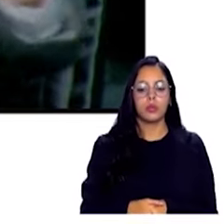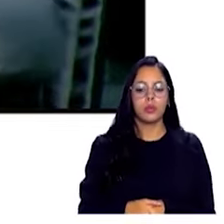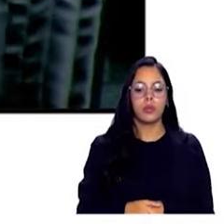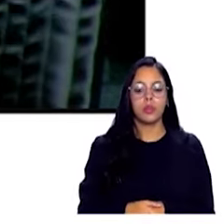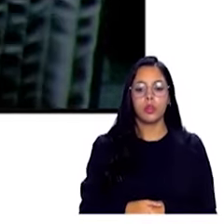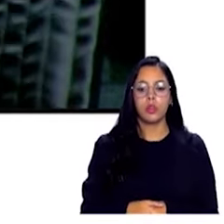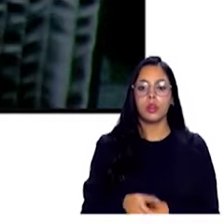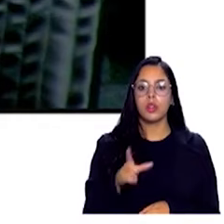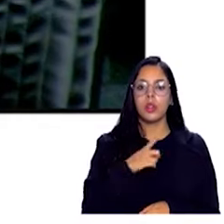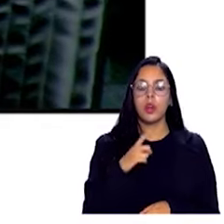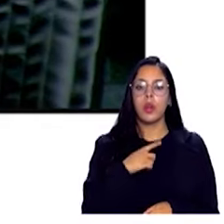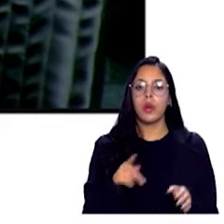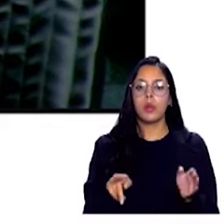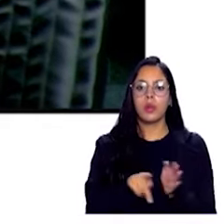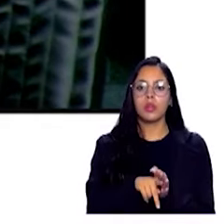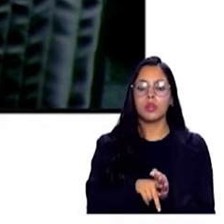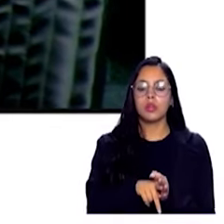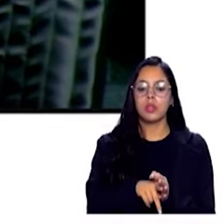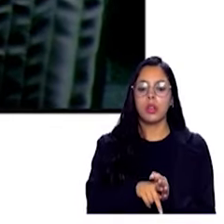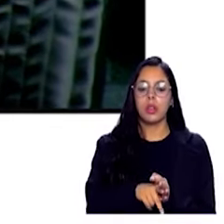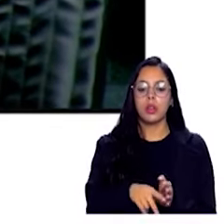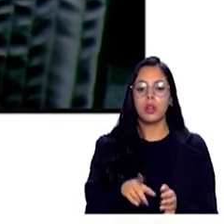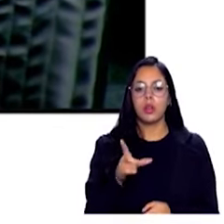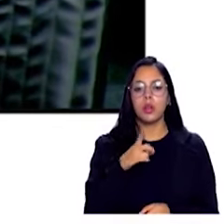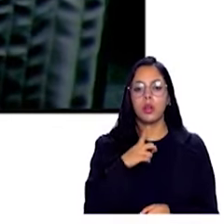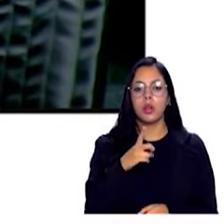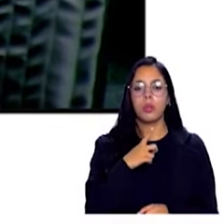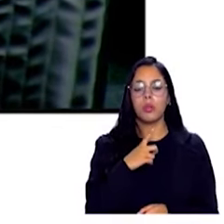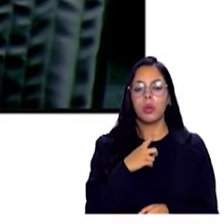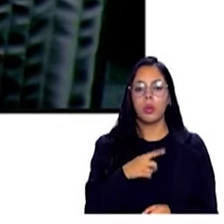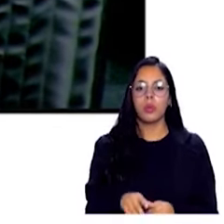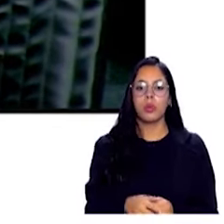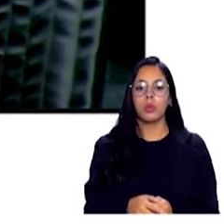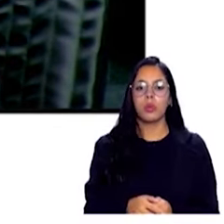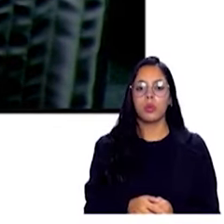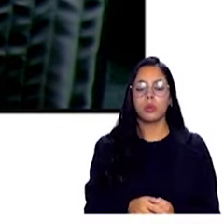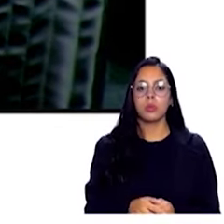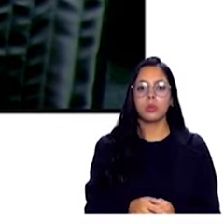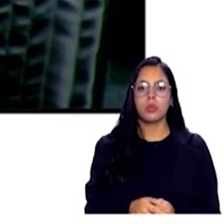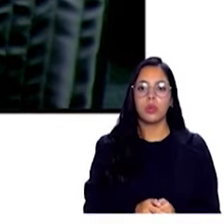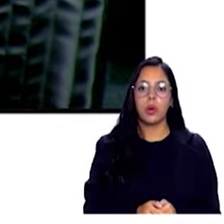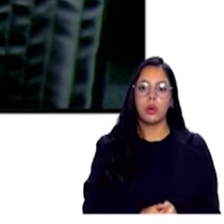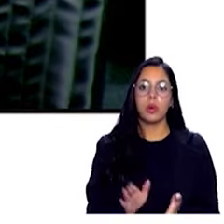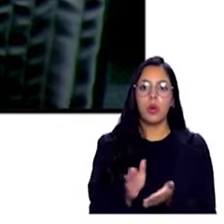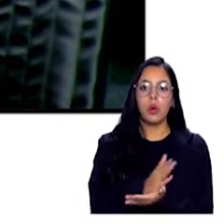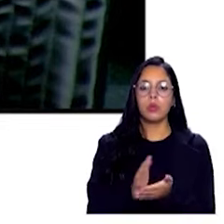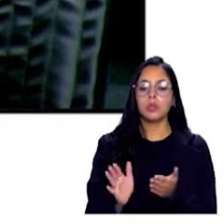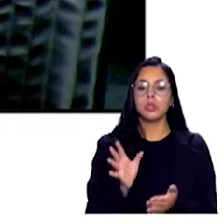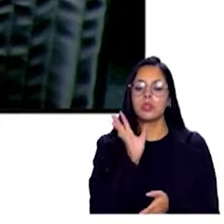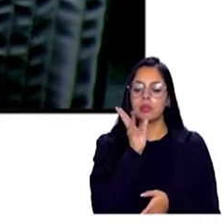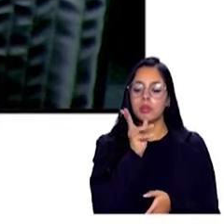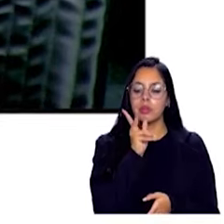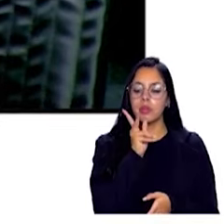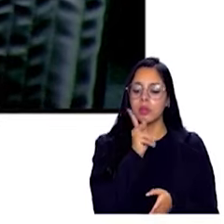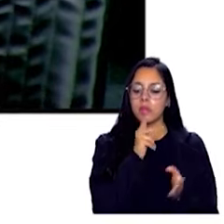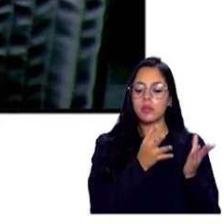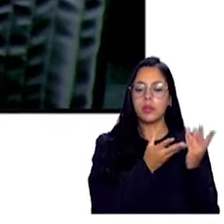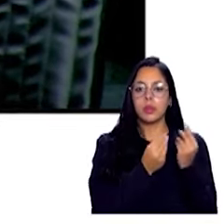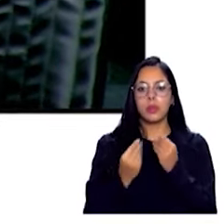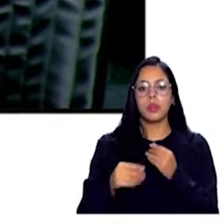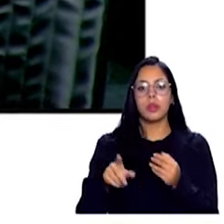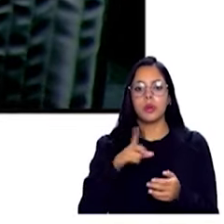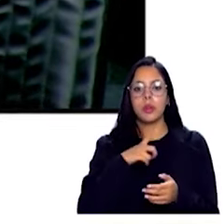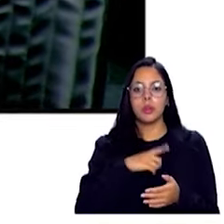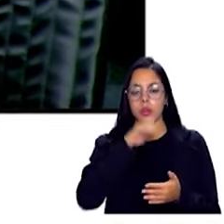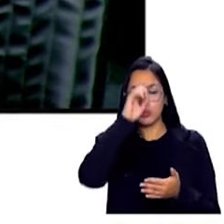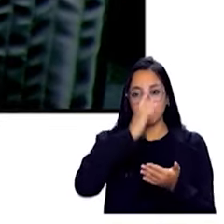demora da solução pelas cortes superiores né eu tenho uma demora gigantesca para a formação de uma decisão obrigatória